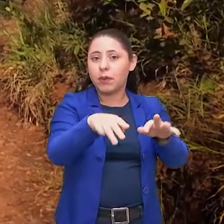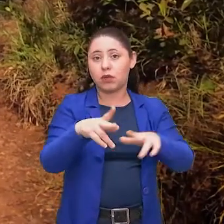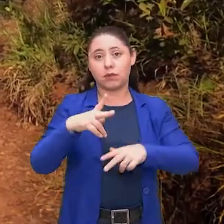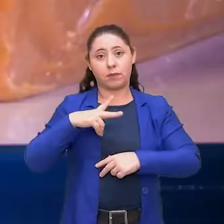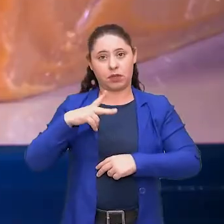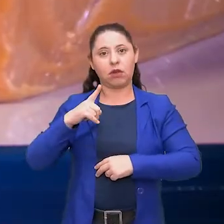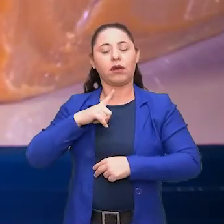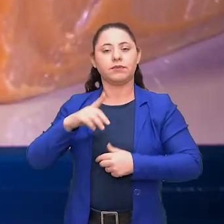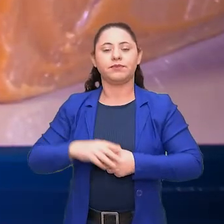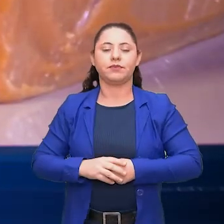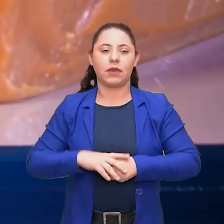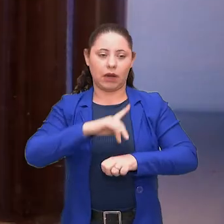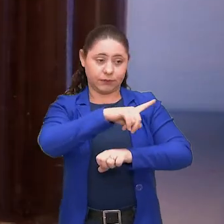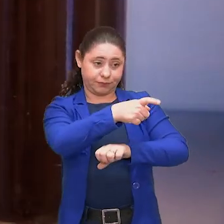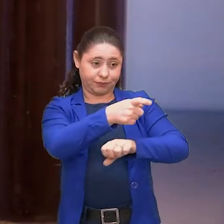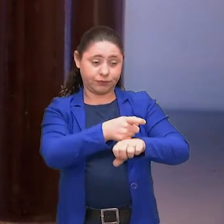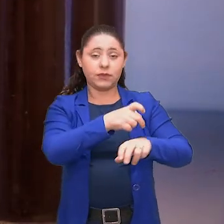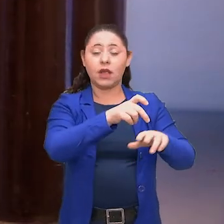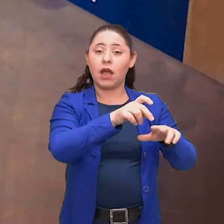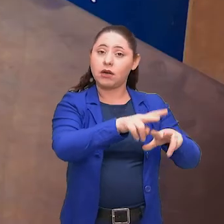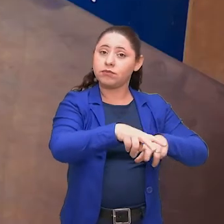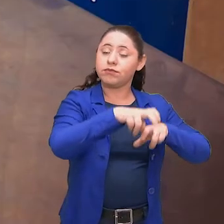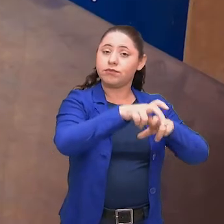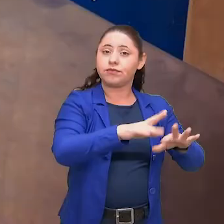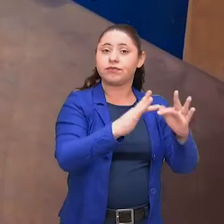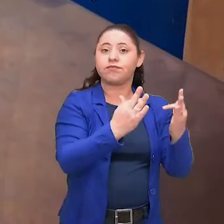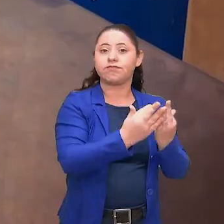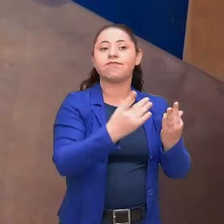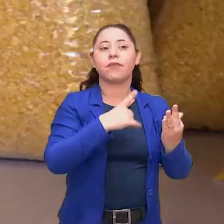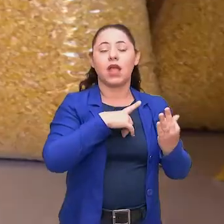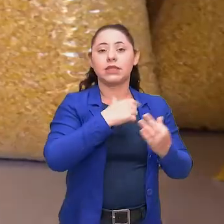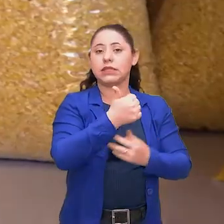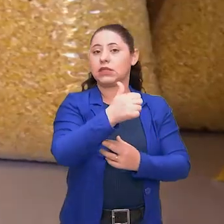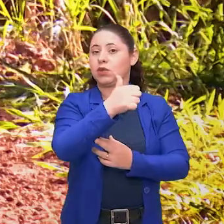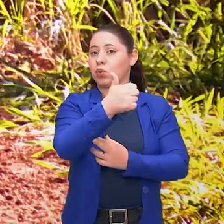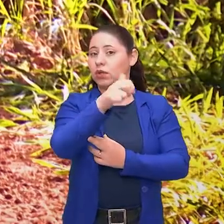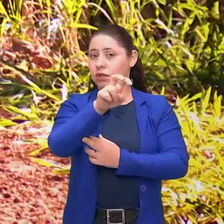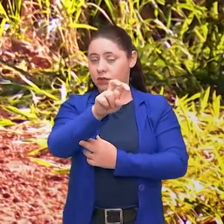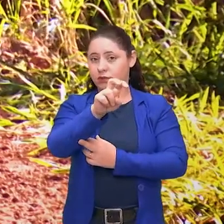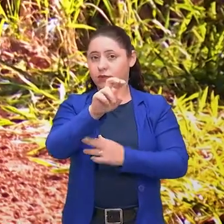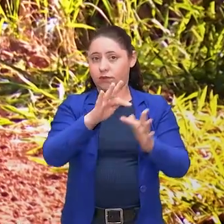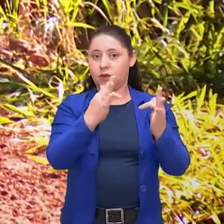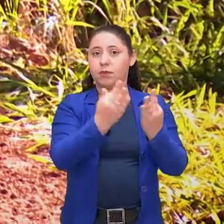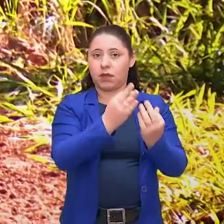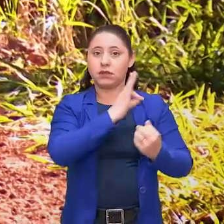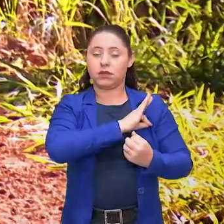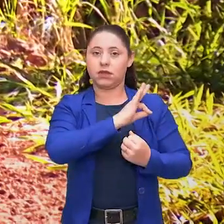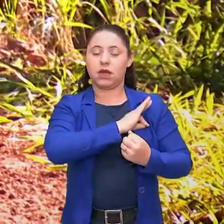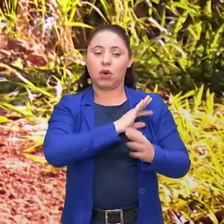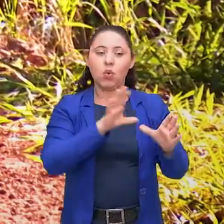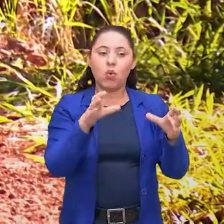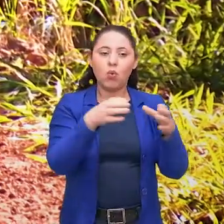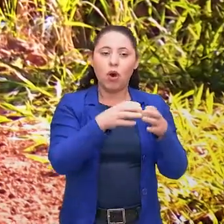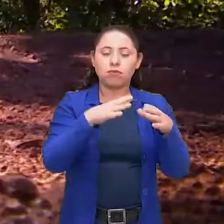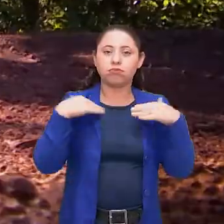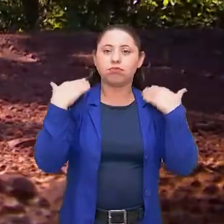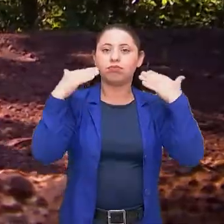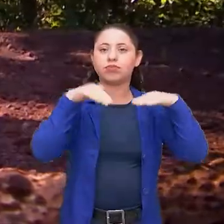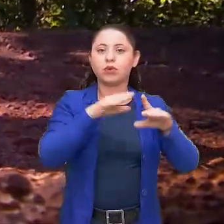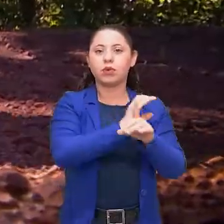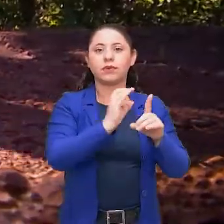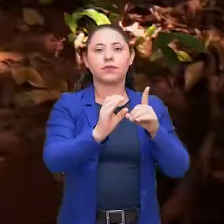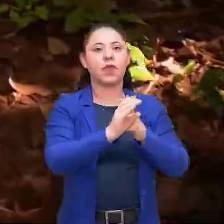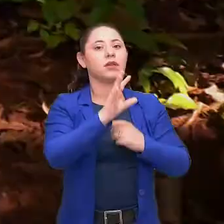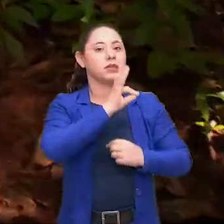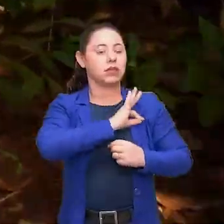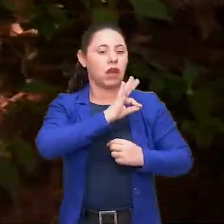privada. Voltando ao quilombo, a agricultura familiar mantém 115 famílias e o turismo de base comunitária é uma renda